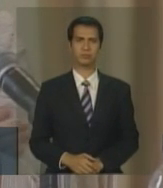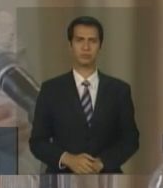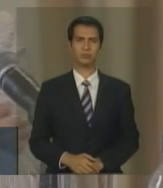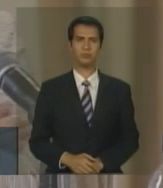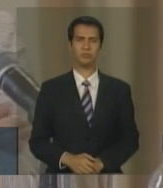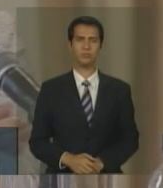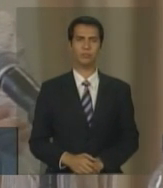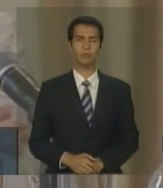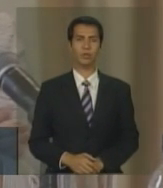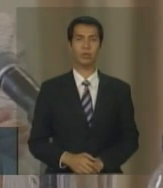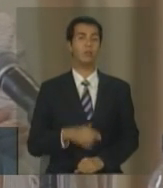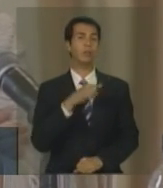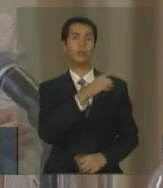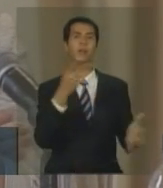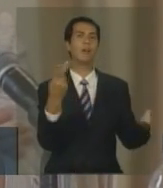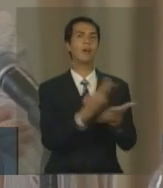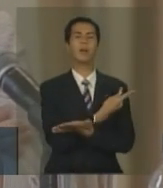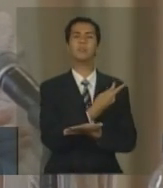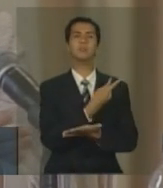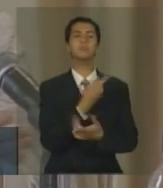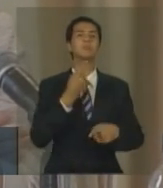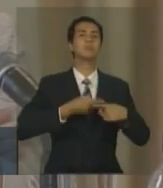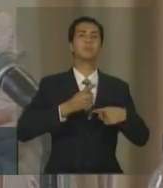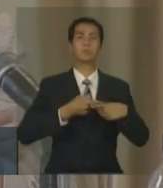Indevida por quê? Porque